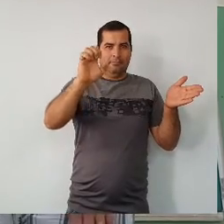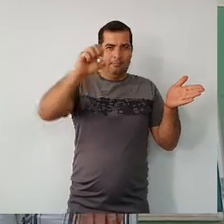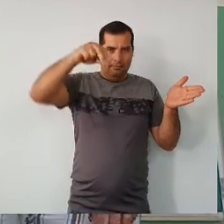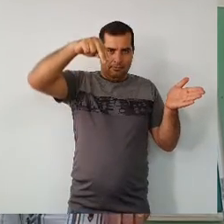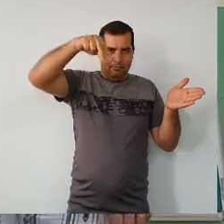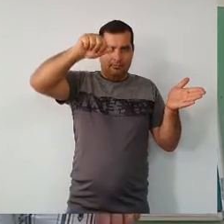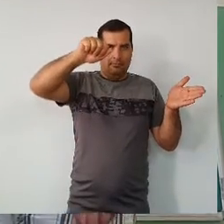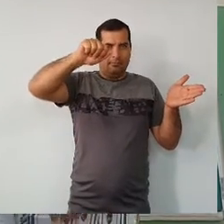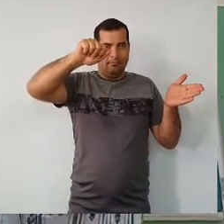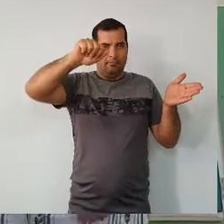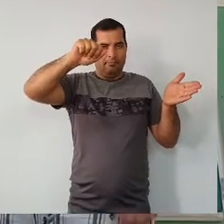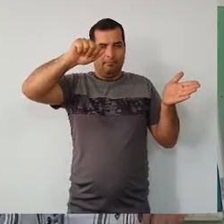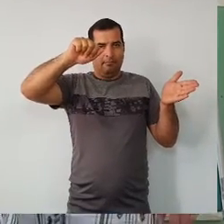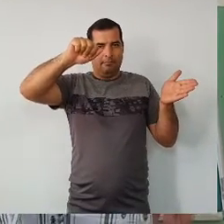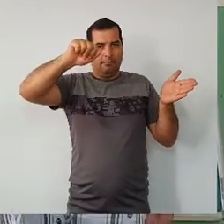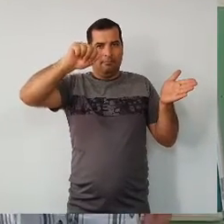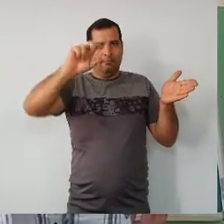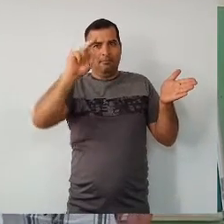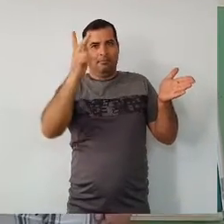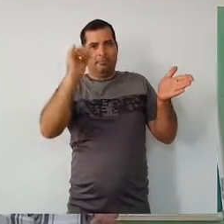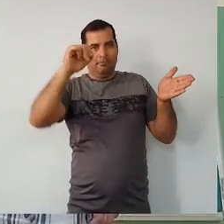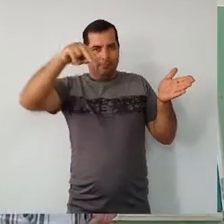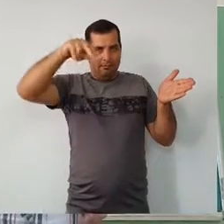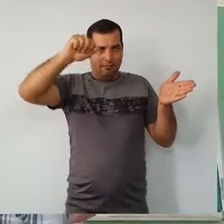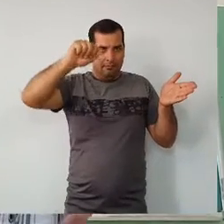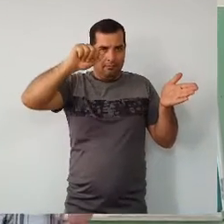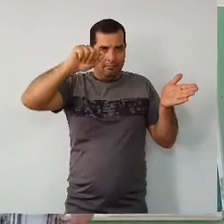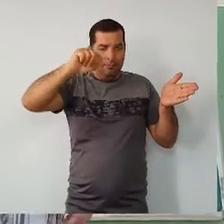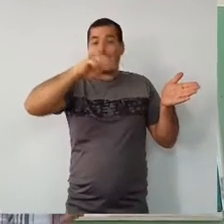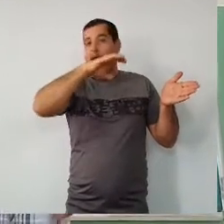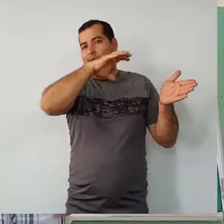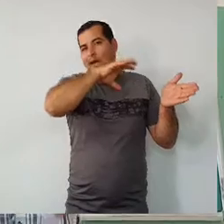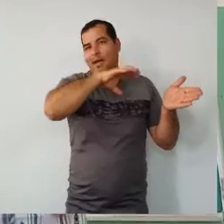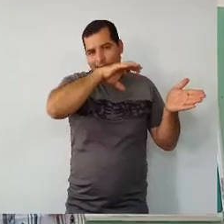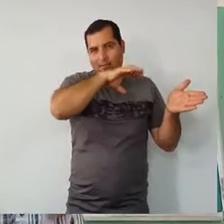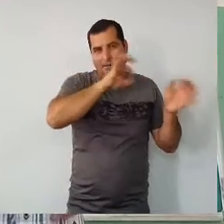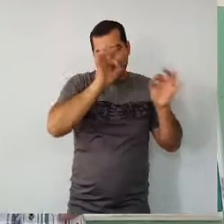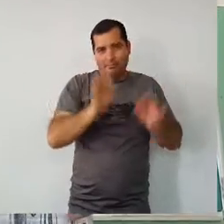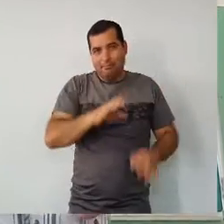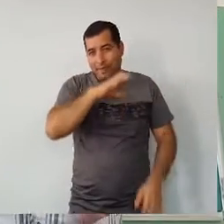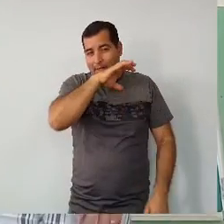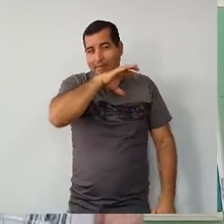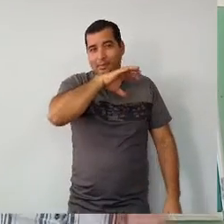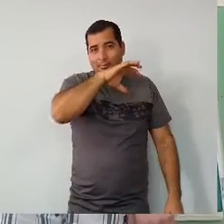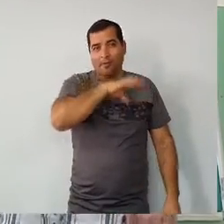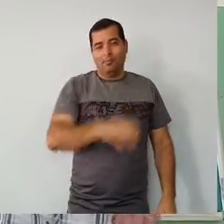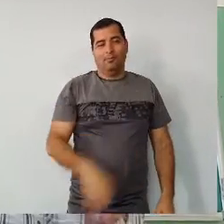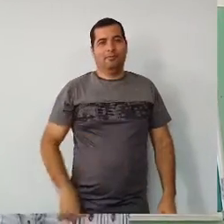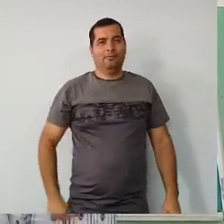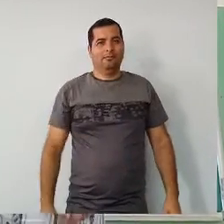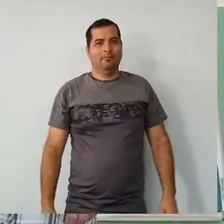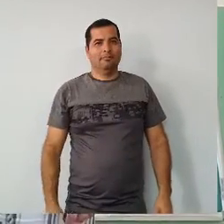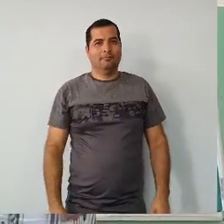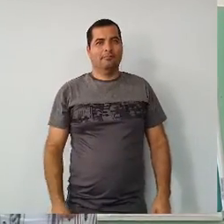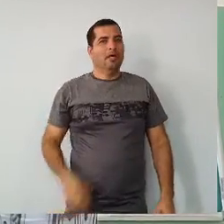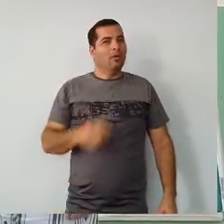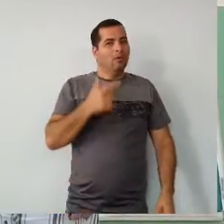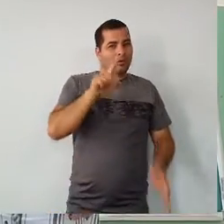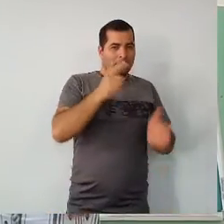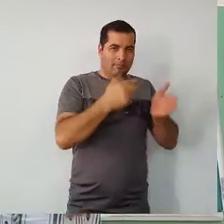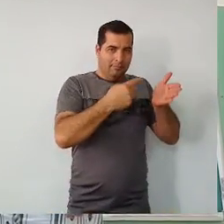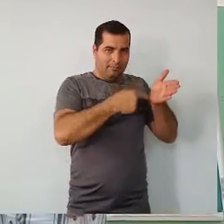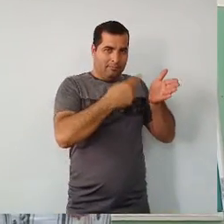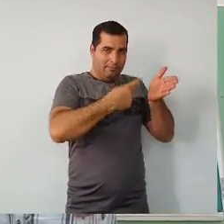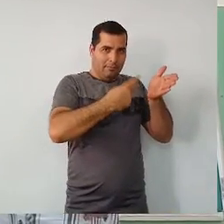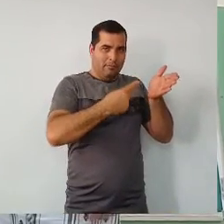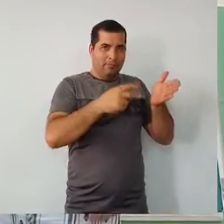I-E-na. Hiena. A hiena, ela é um animal. E aqui nós